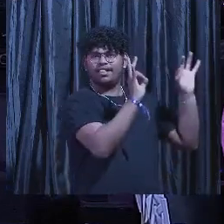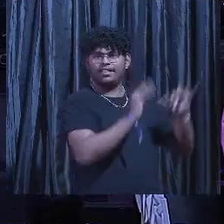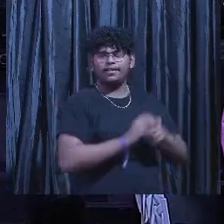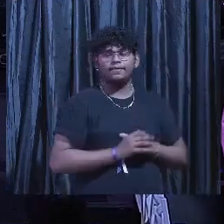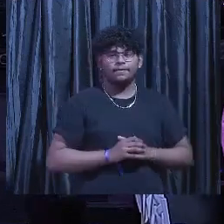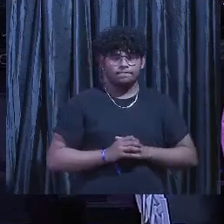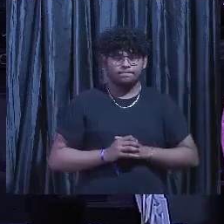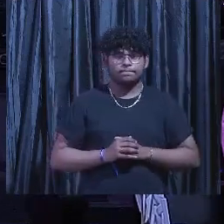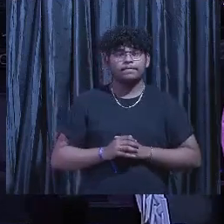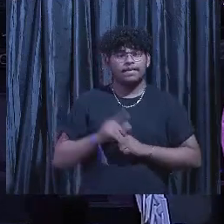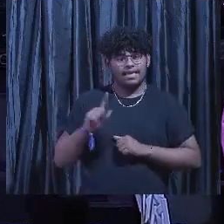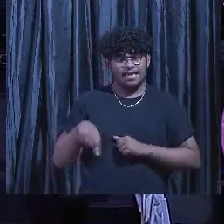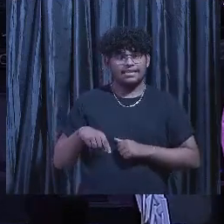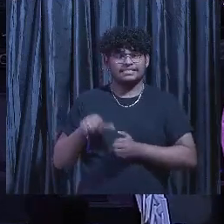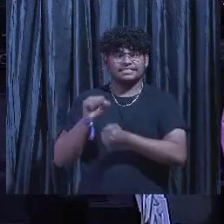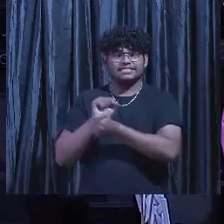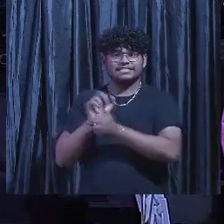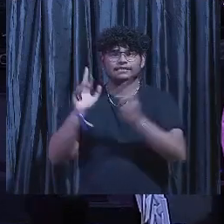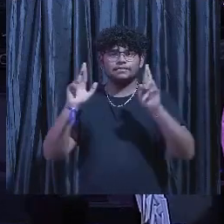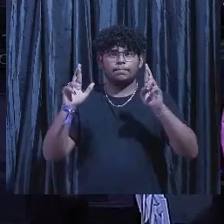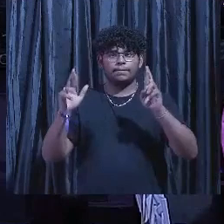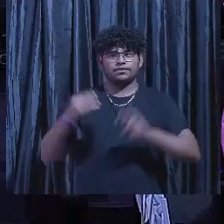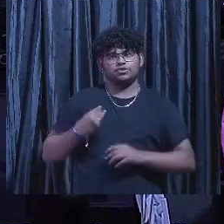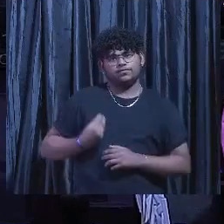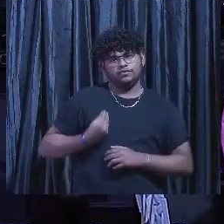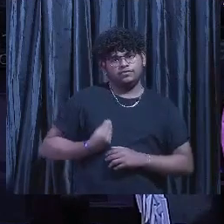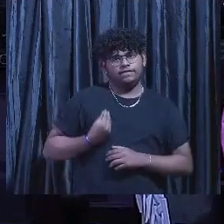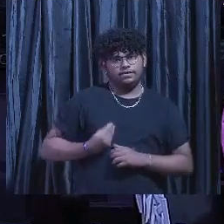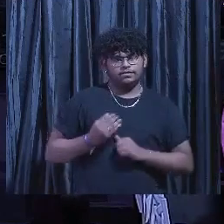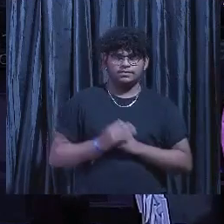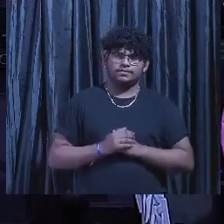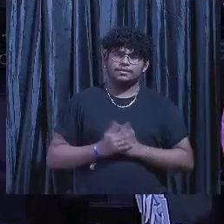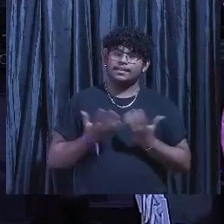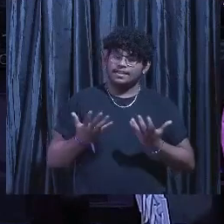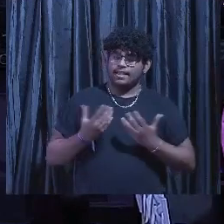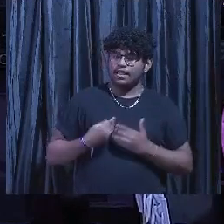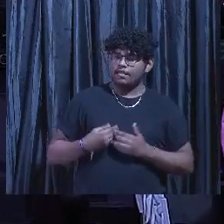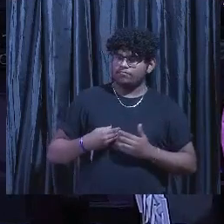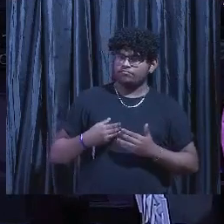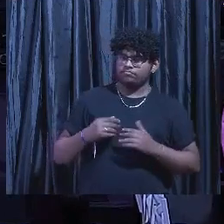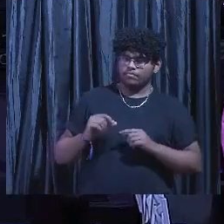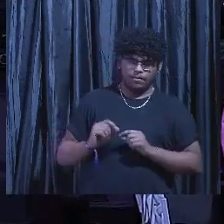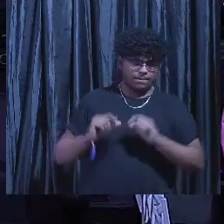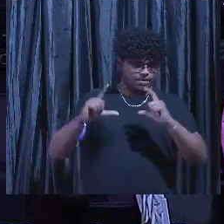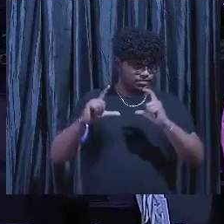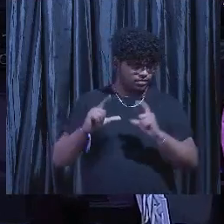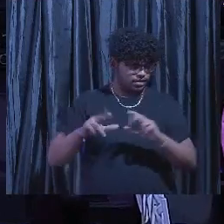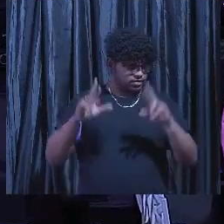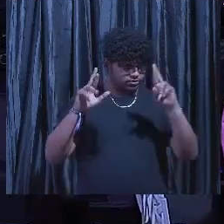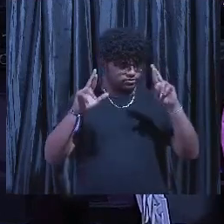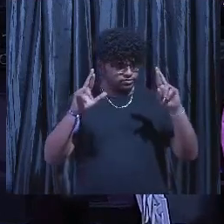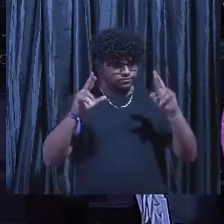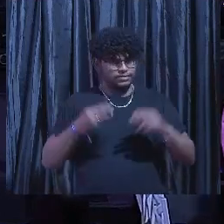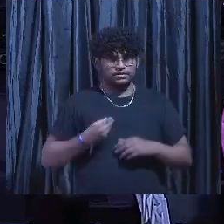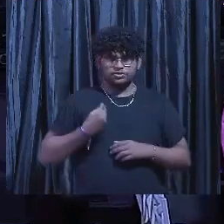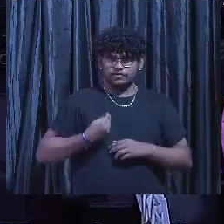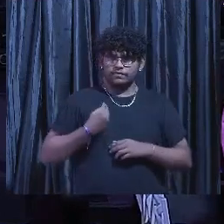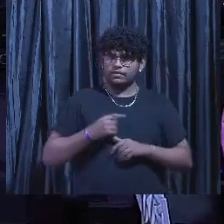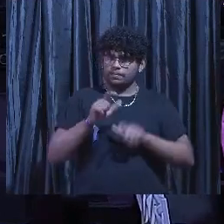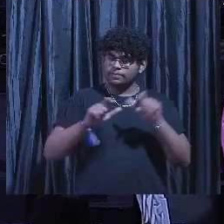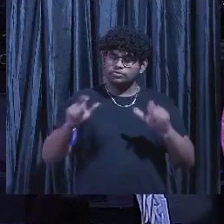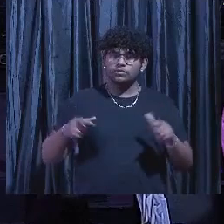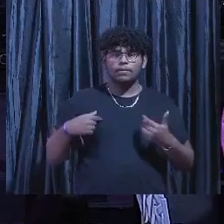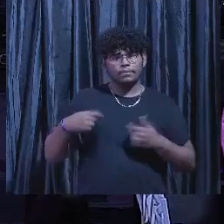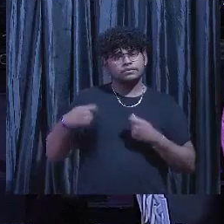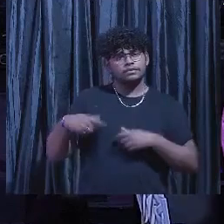de saúde falou a expectativa de vida e tal, e quer aumentar a longevidade da galera, tem que ir para o Jardim Ângela trocar uma ideia lá, tem que, tá ligado?